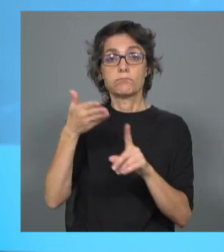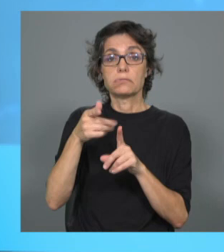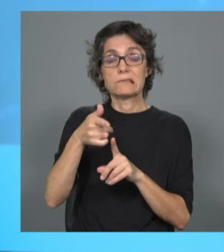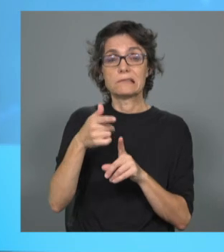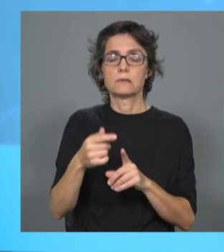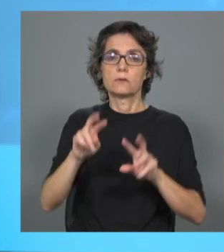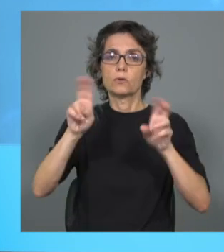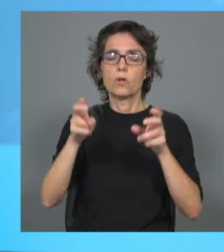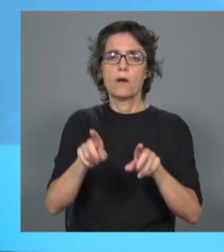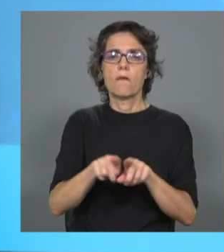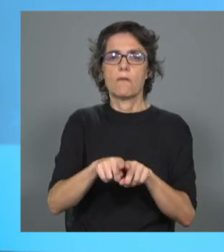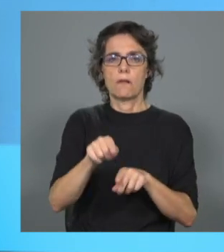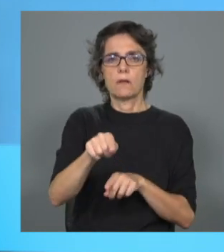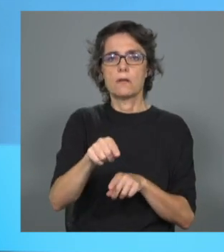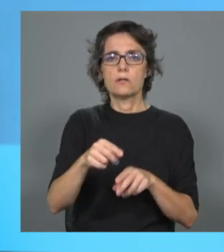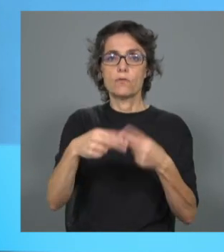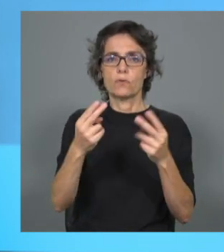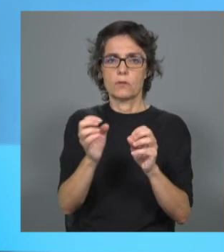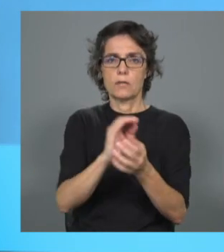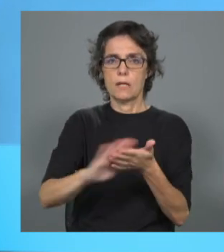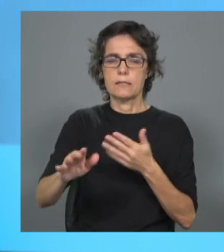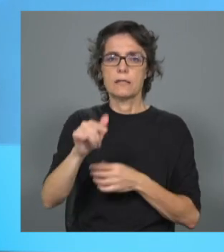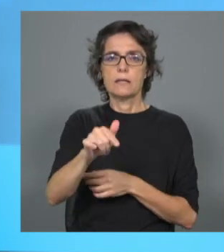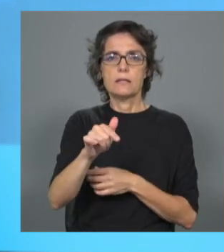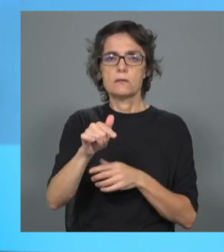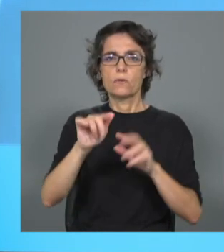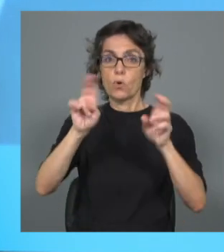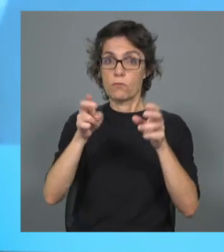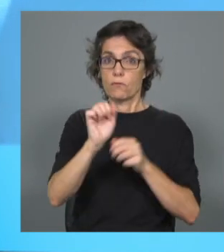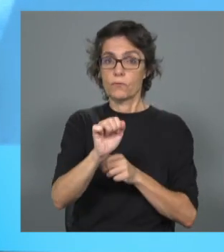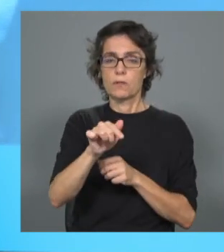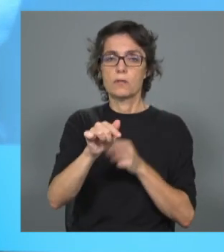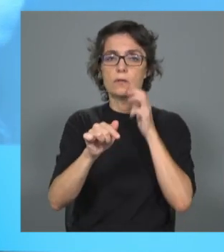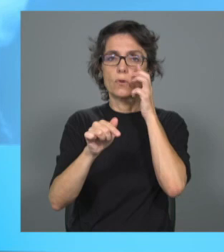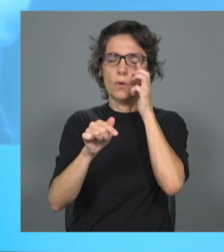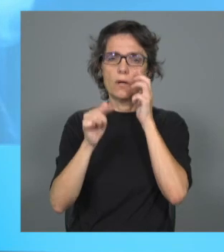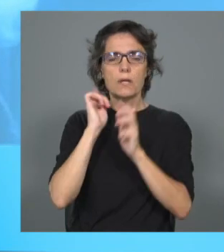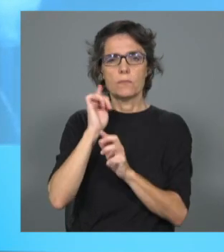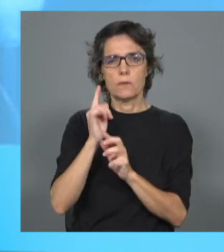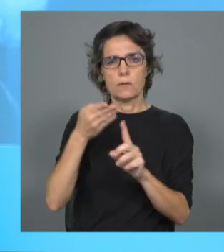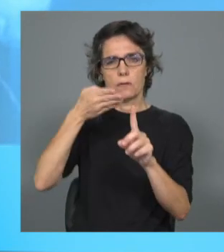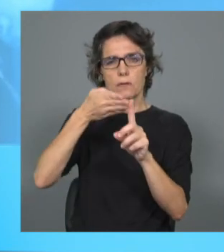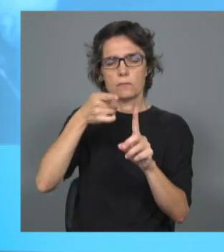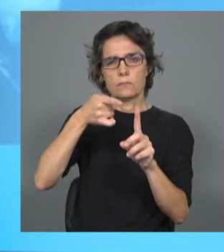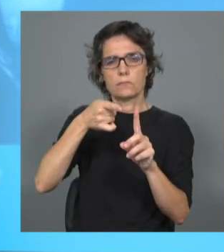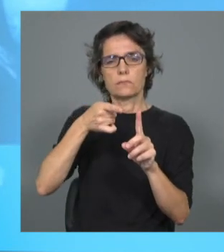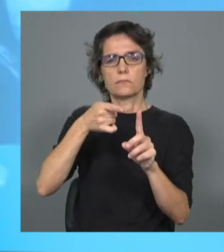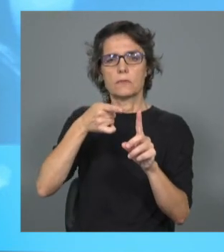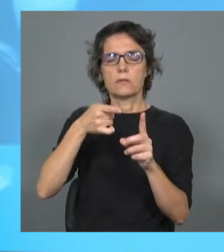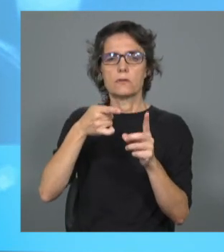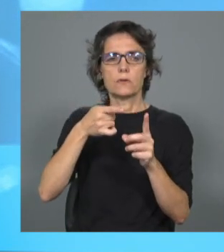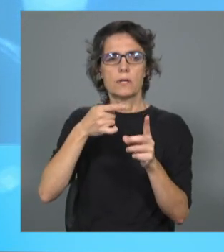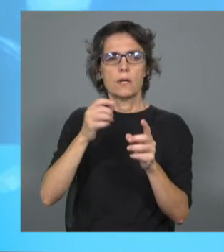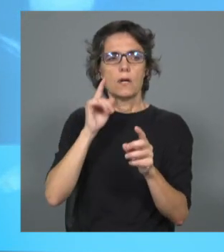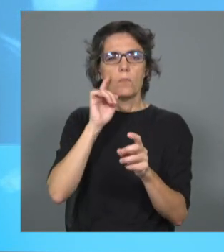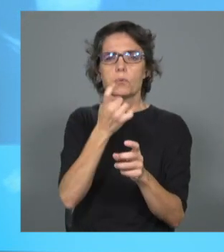Fraternidade Sem Fronteiras, a sublinhar muito esta necessidade de uma presença missionária que vai ao encontro da diferença,